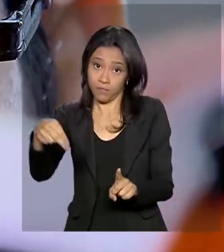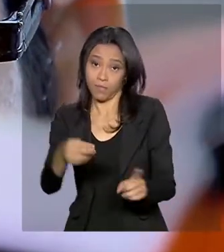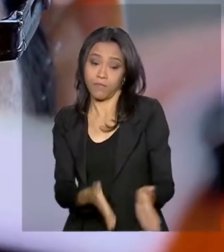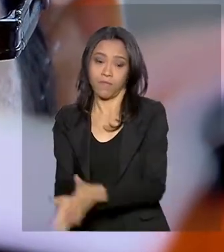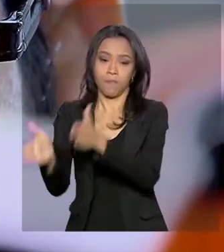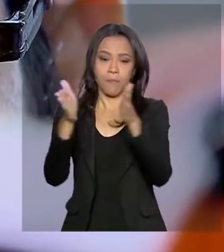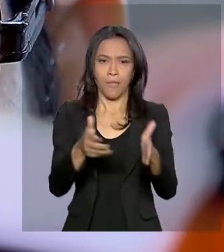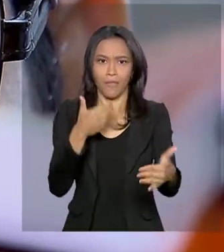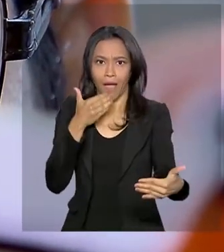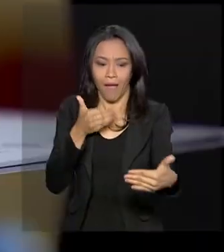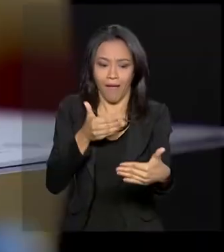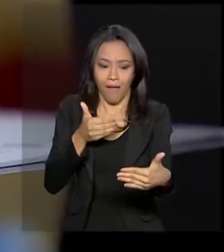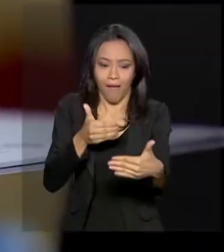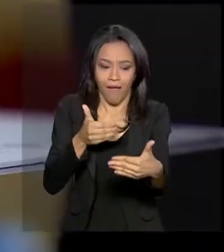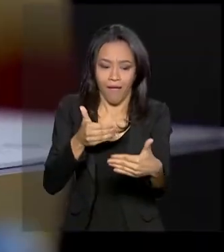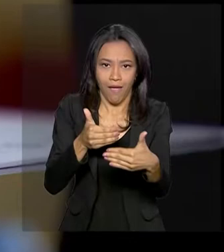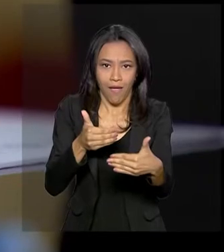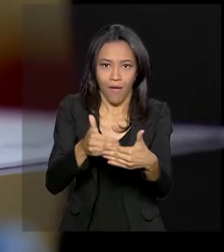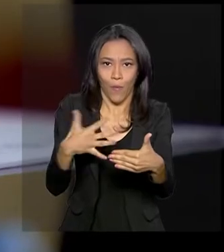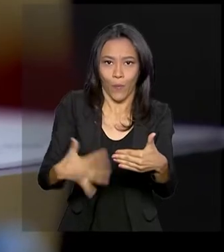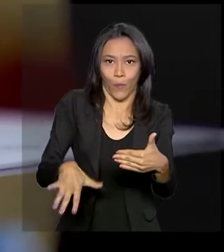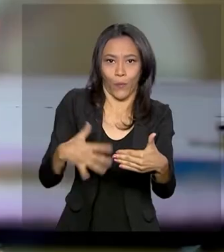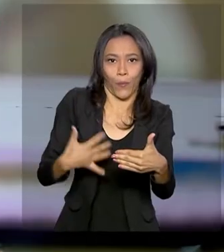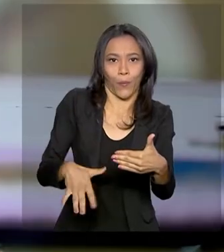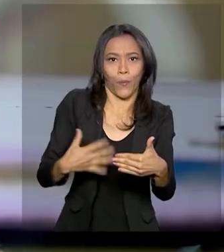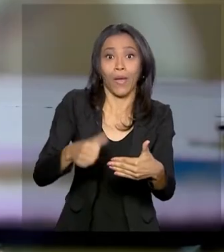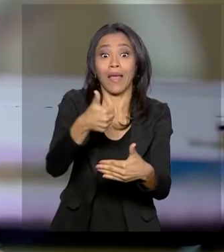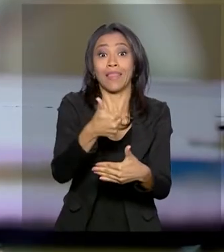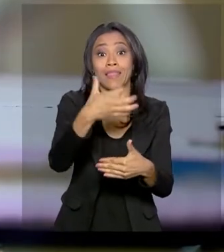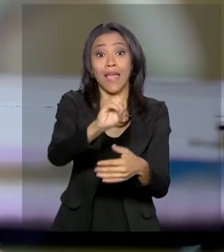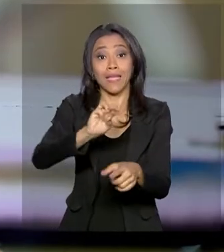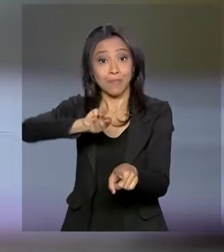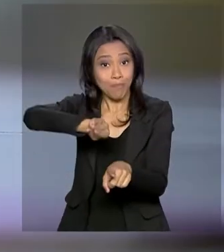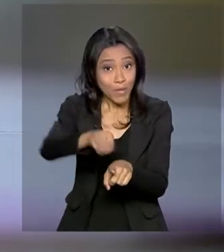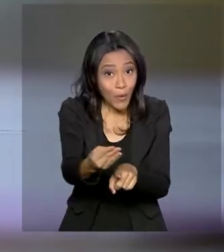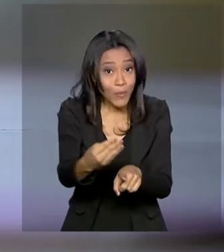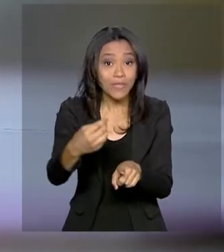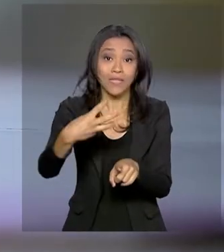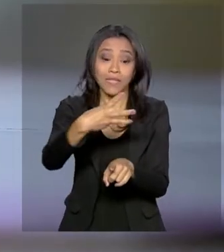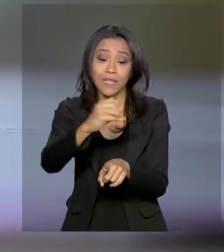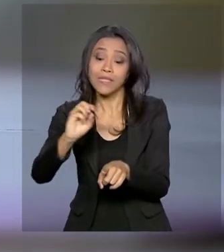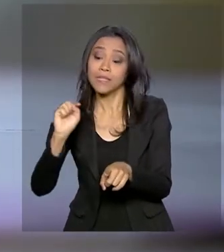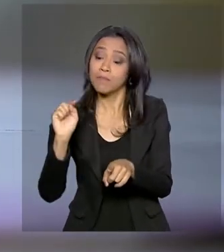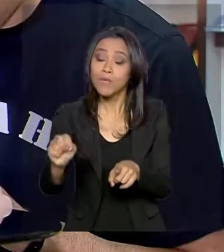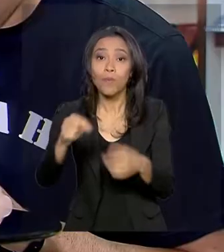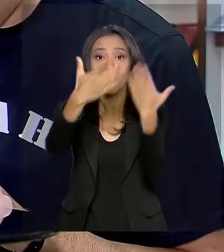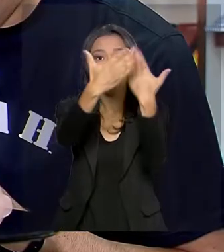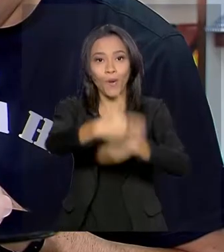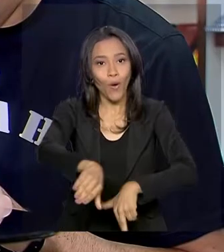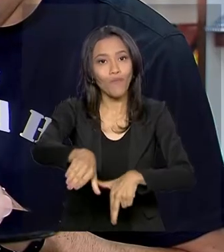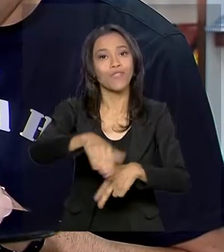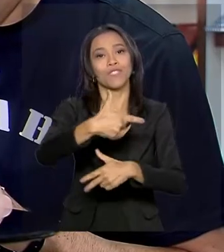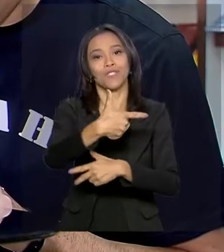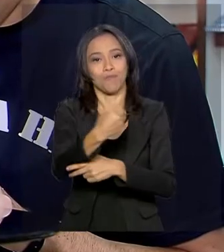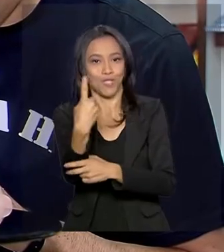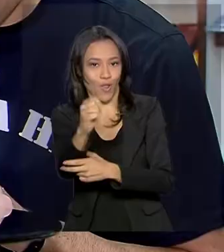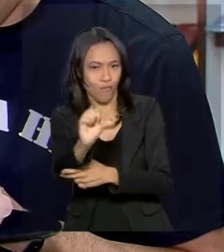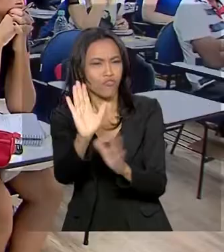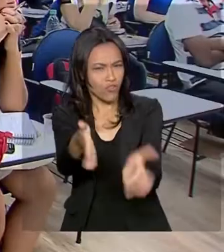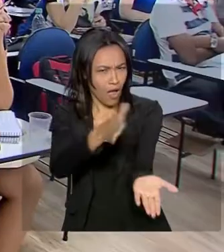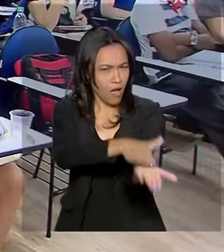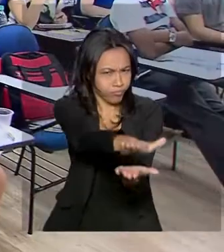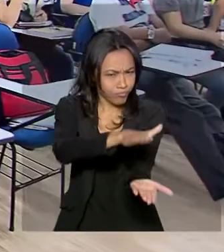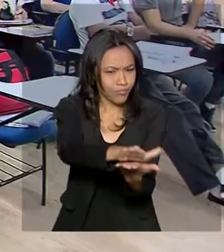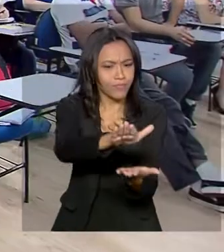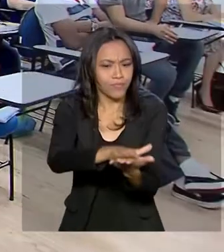Está chegando a hora. Todas as 10 milhões e 300 mil provas do Enem 2019 já foram impressas e começaram a